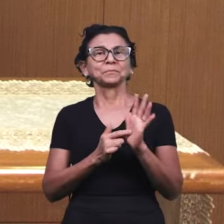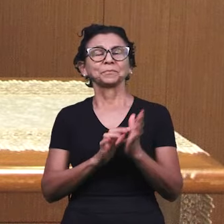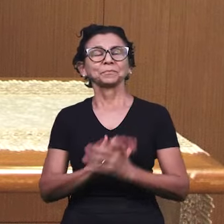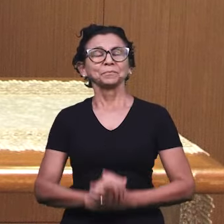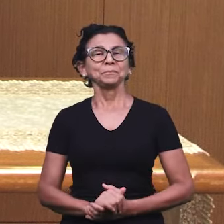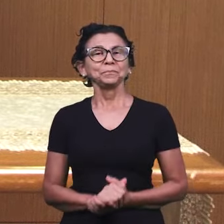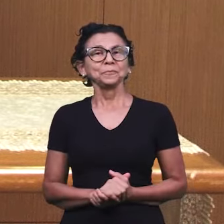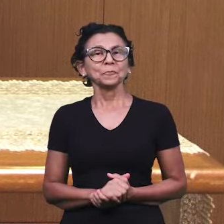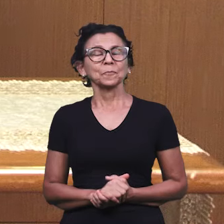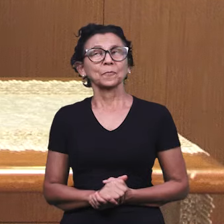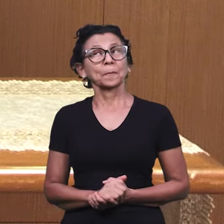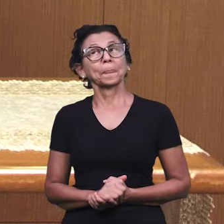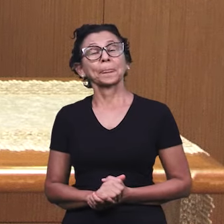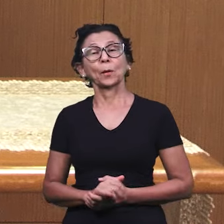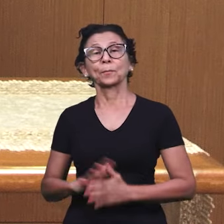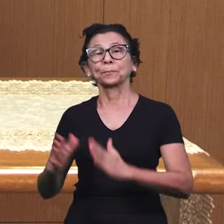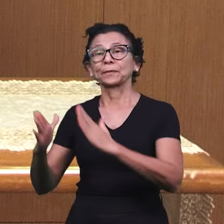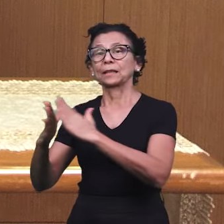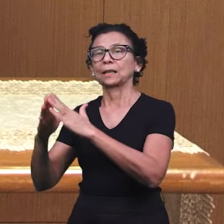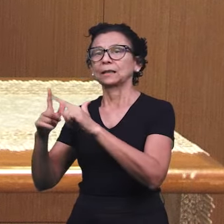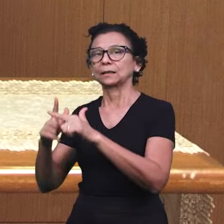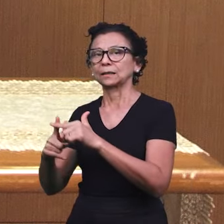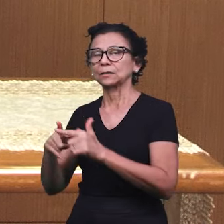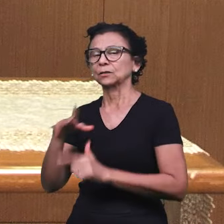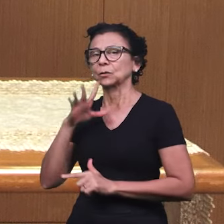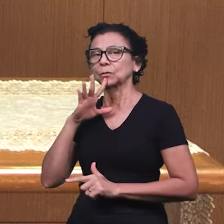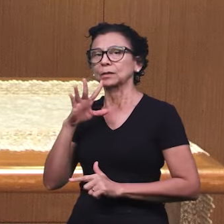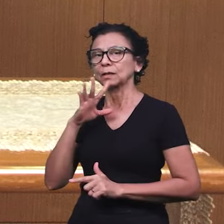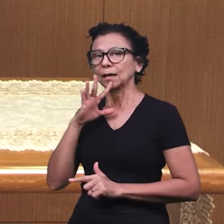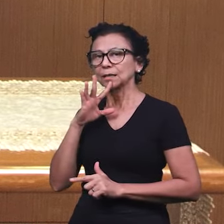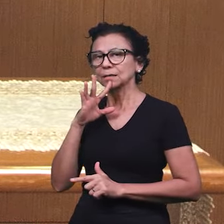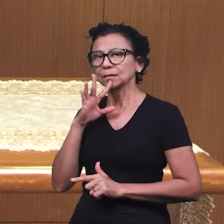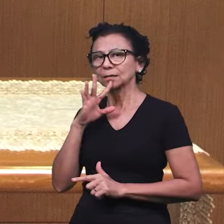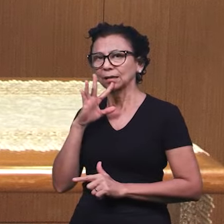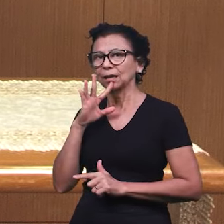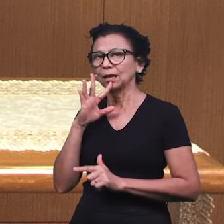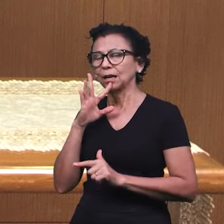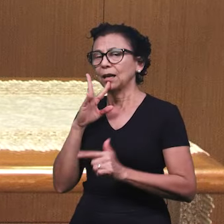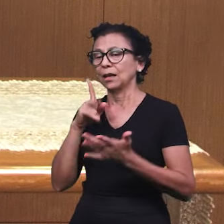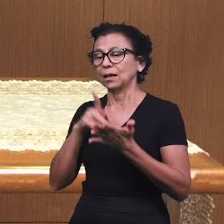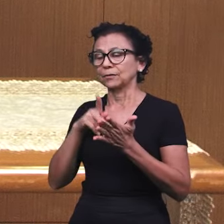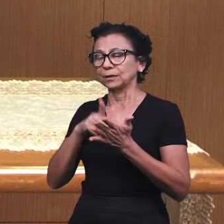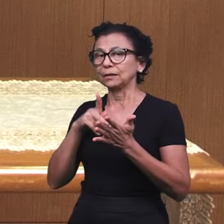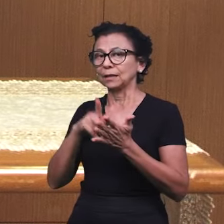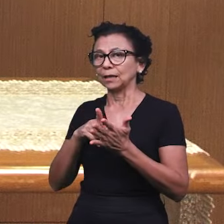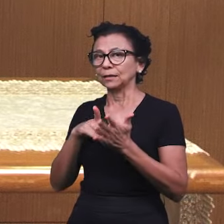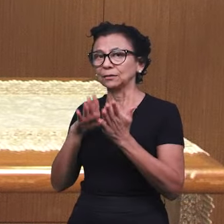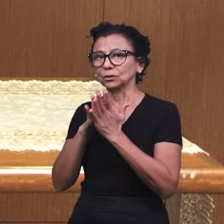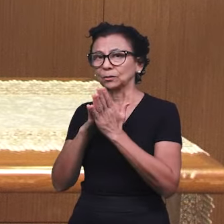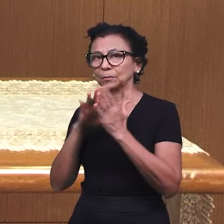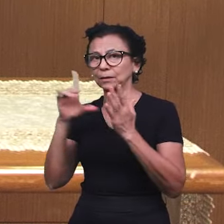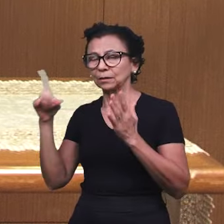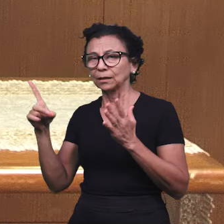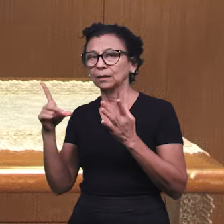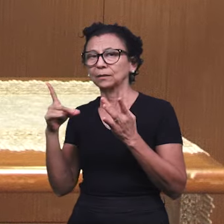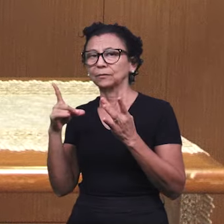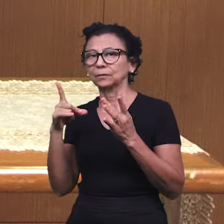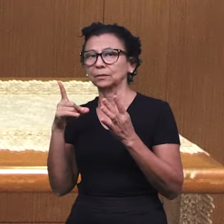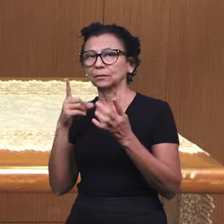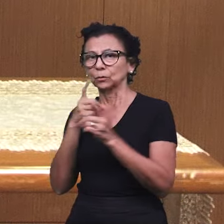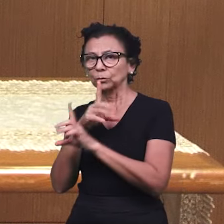no meu coração. Então, a palavra está no corpo. E quando nós lemos lá o primeiro milagre de